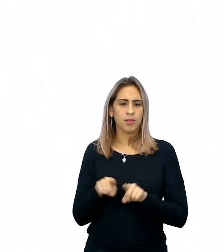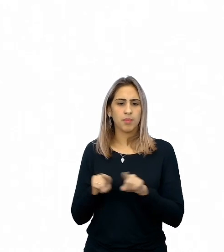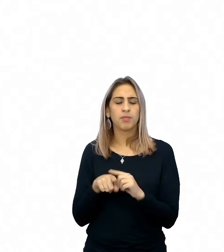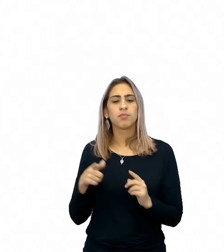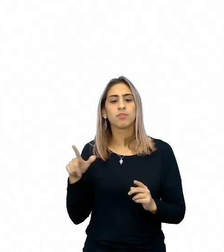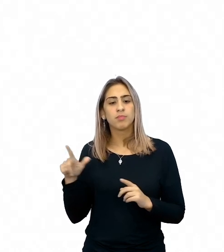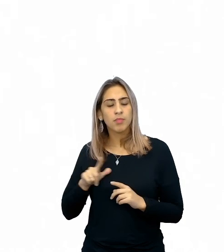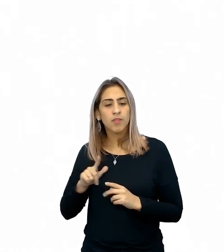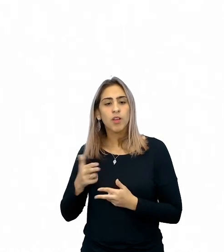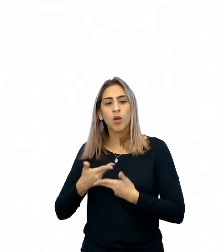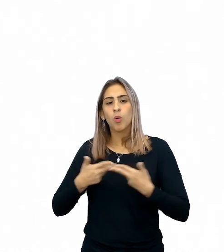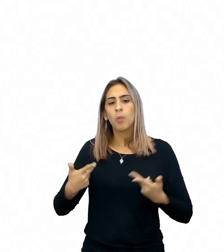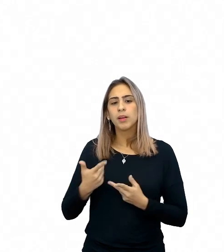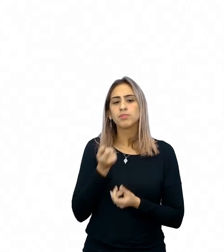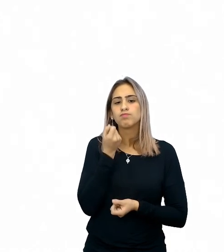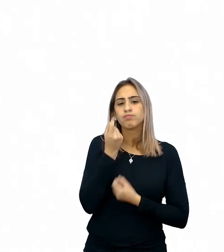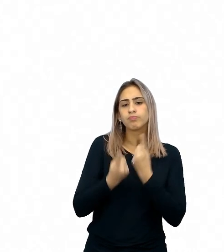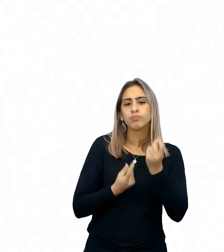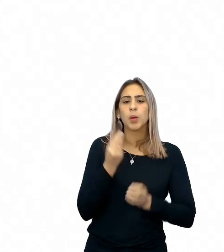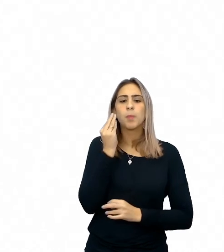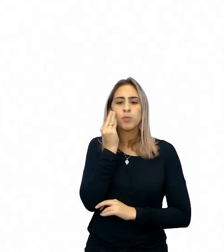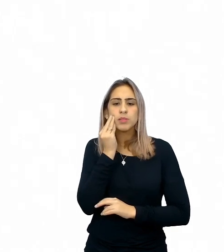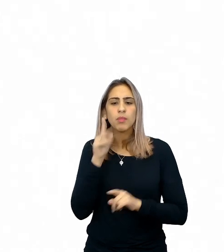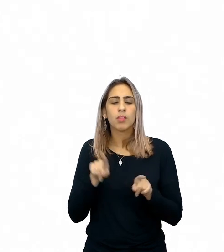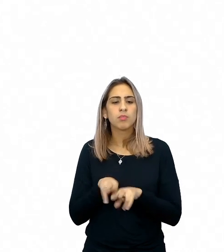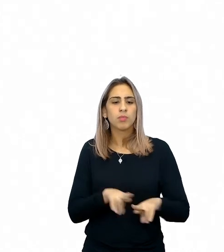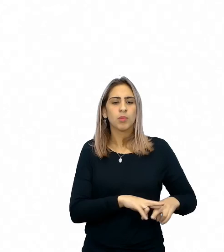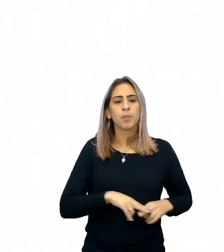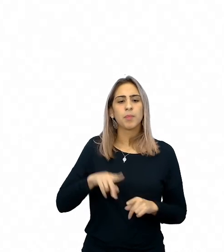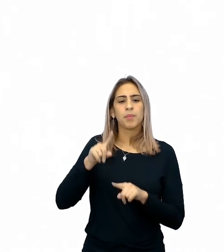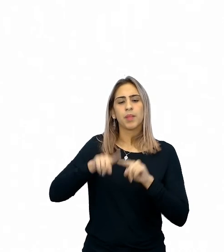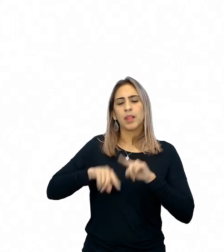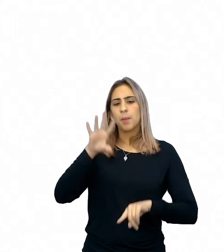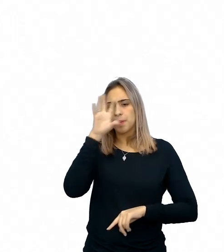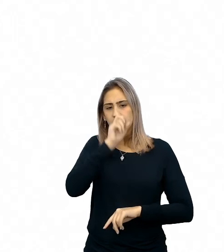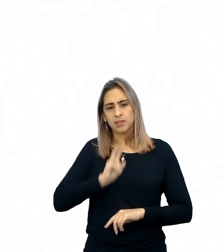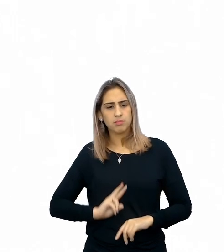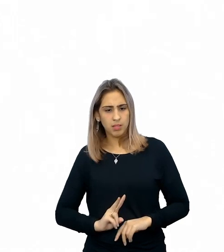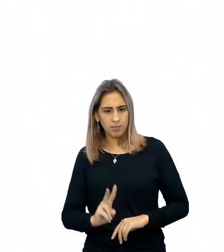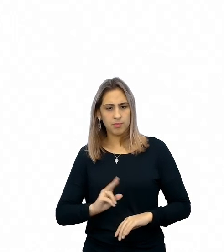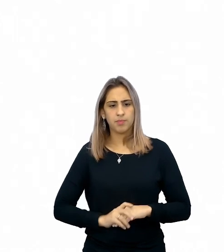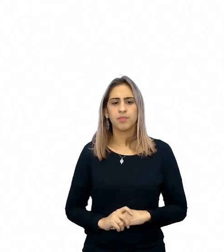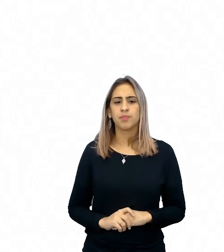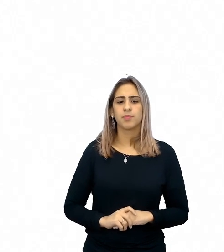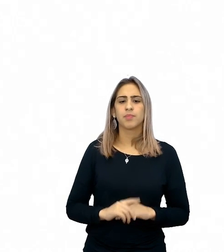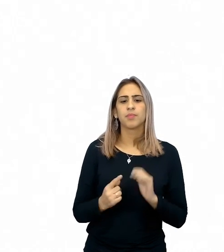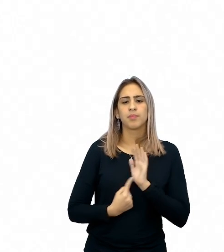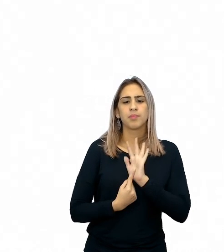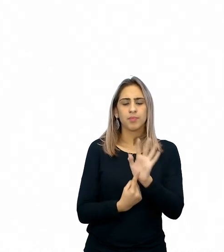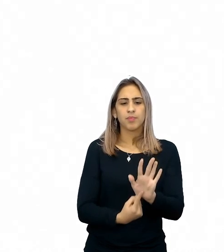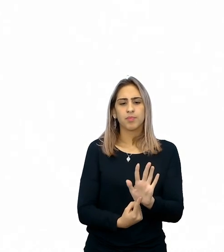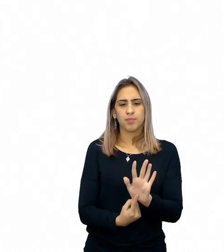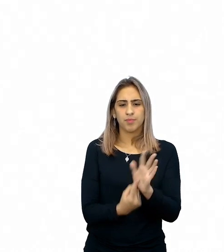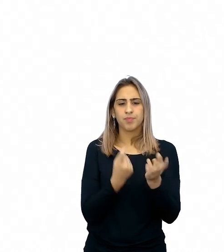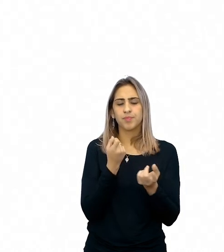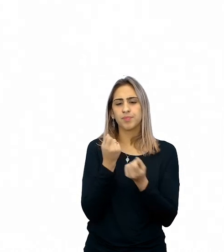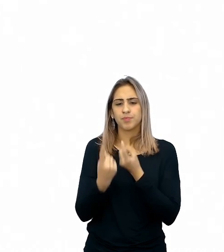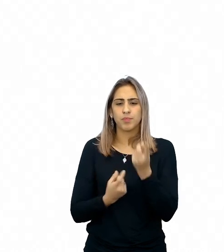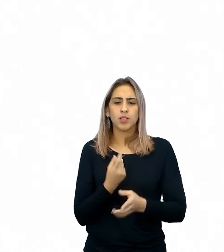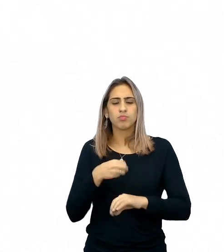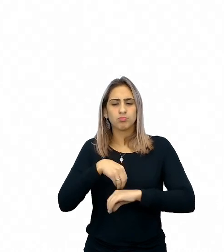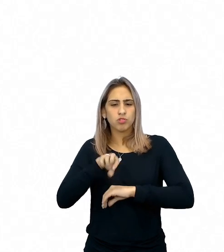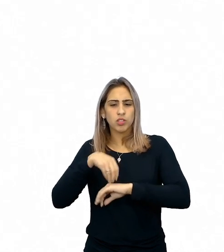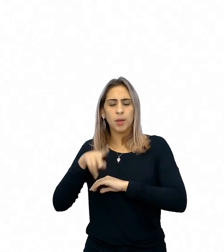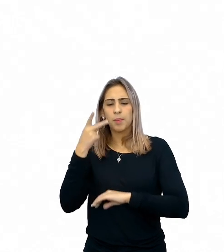trouxemos algumas possibilidades de retomada a partir do material Aprender Sempre e apresentamos, então, uma